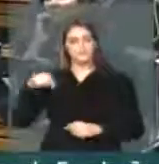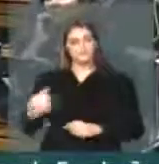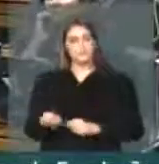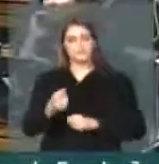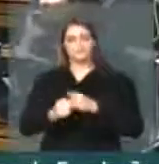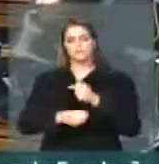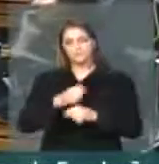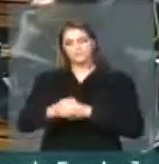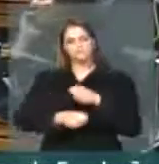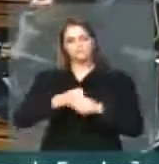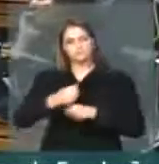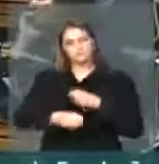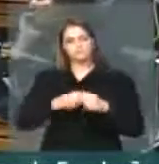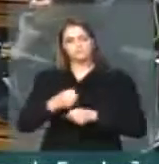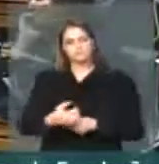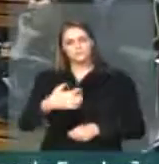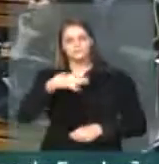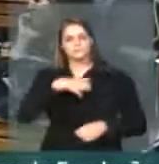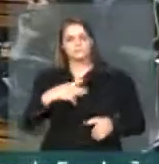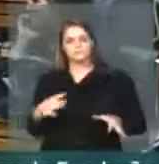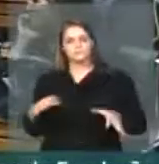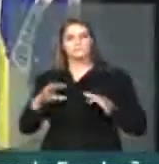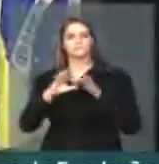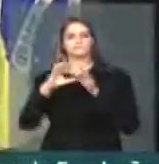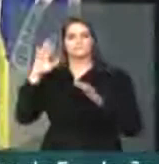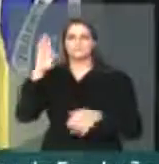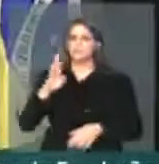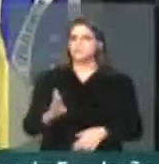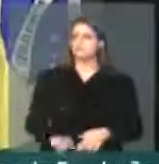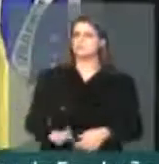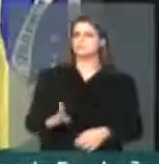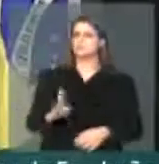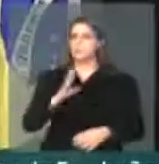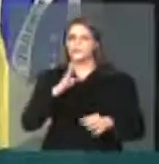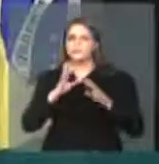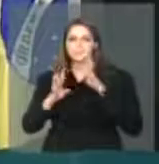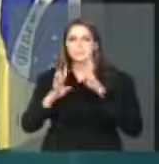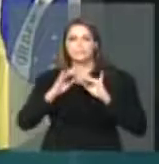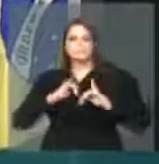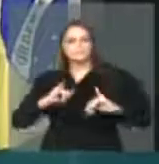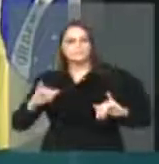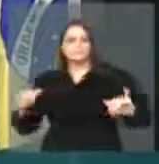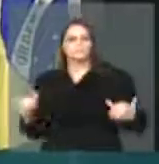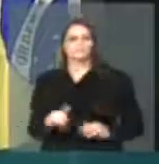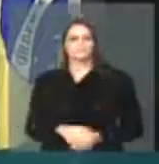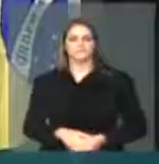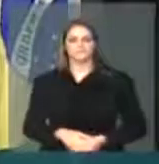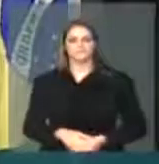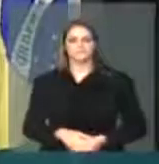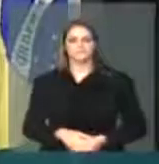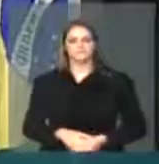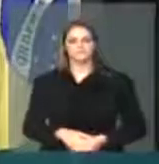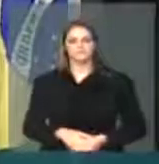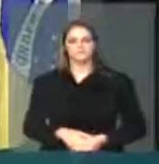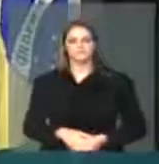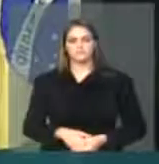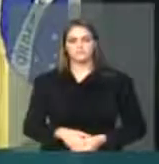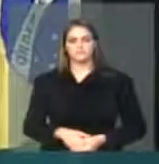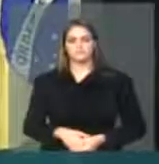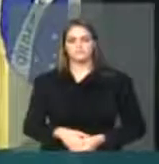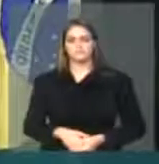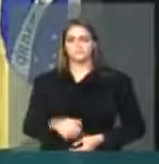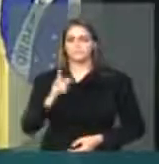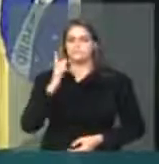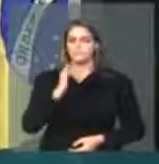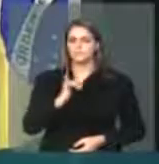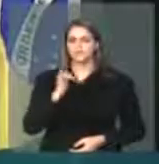essa unificação, essa integração nacional. Esse é mais um pioneirismo do norte do Paraná, região onde meus pais,